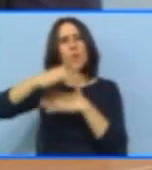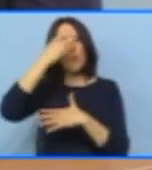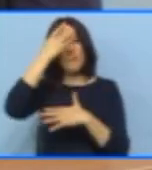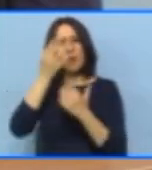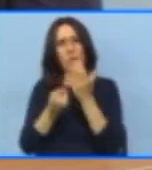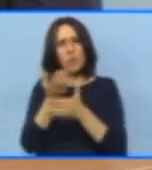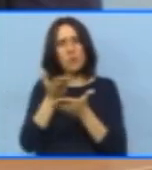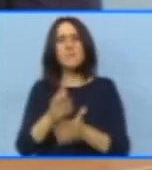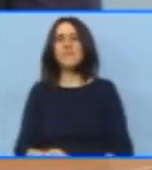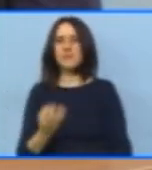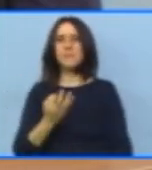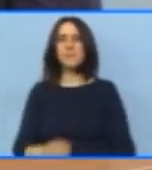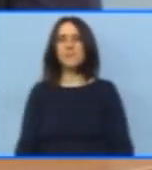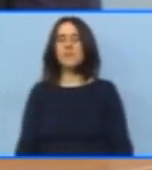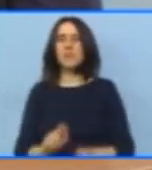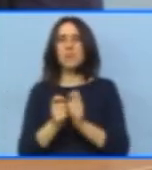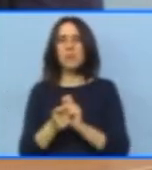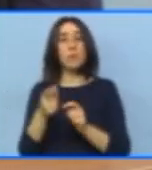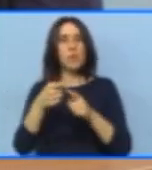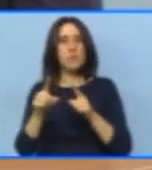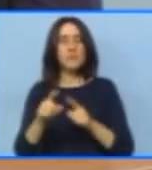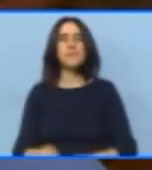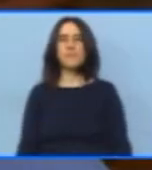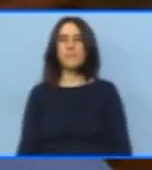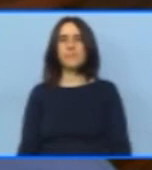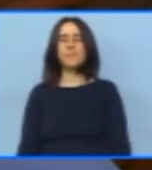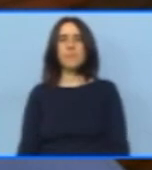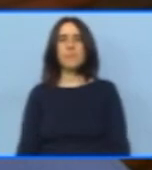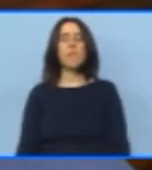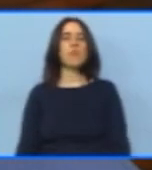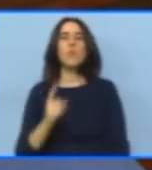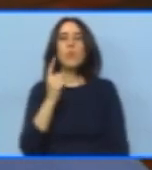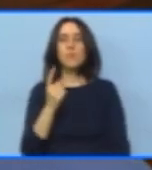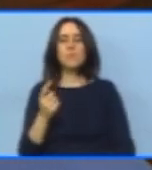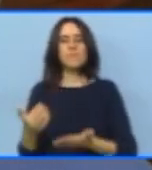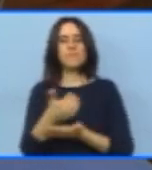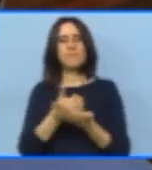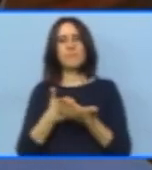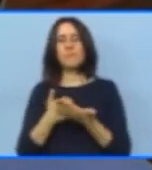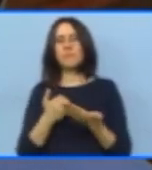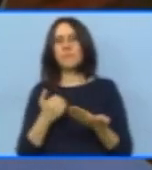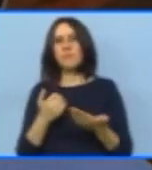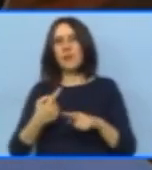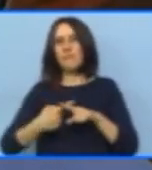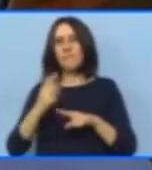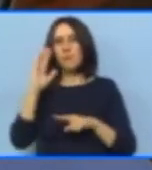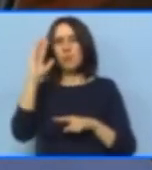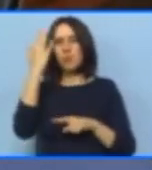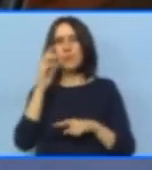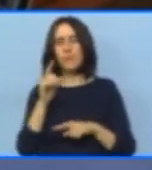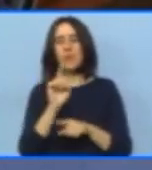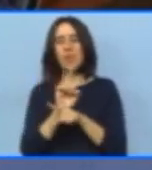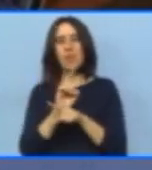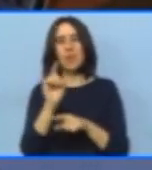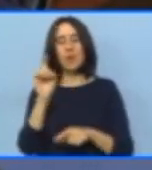transformação passa exatamente pela transformação das opiniões. Essa pode ser a diferença, exatamente. Há um dado muito interessante a esse nível. Pouco antes do